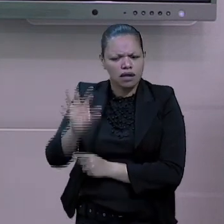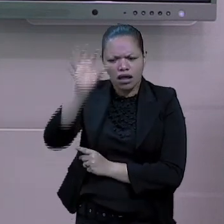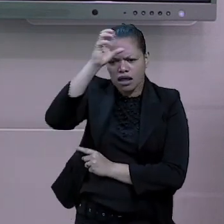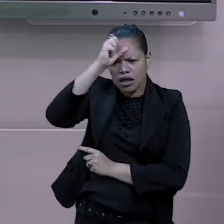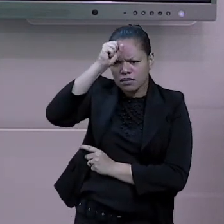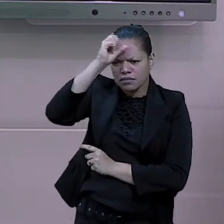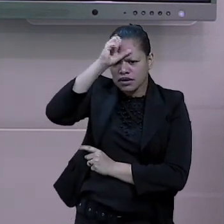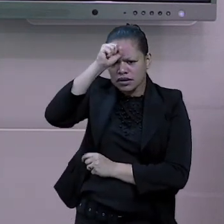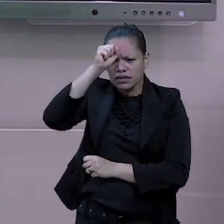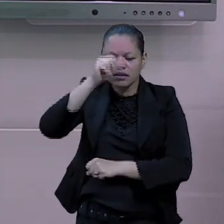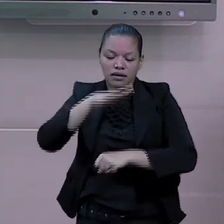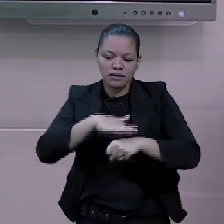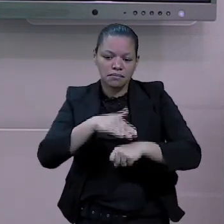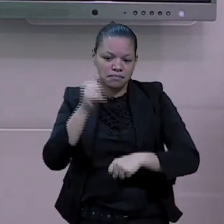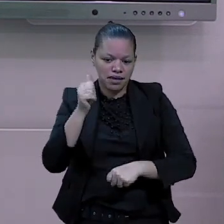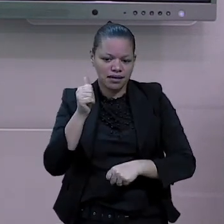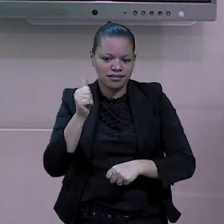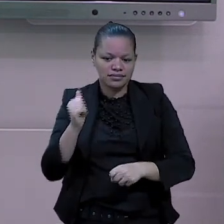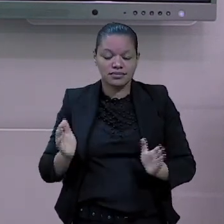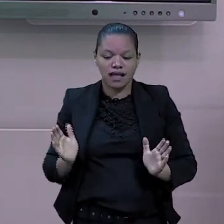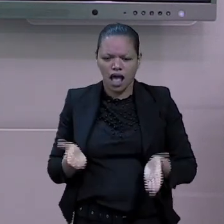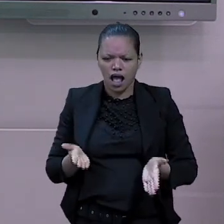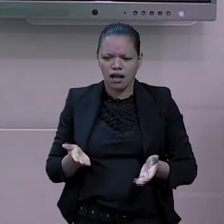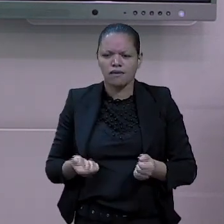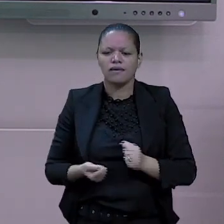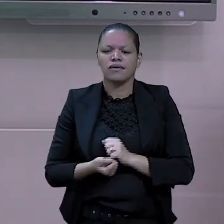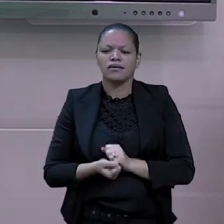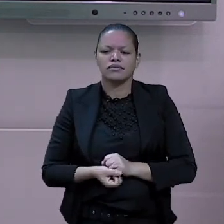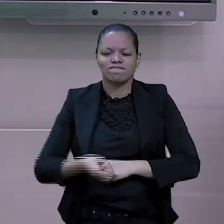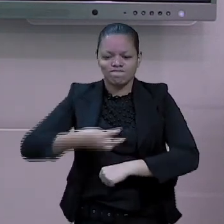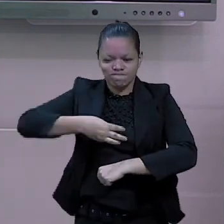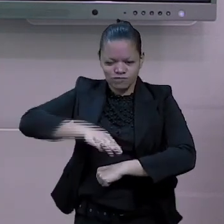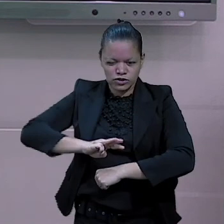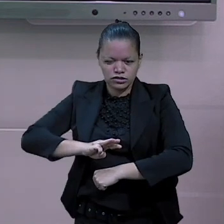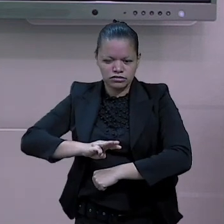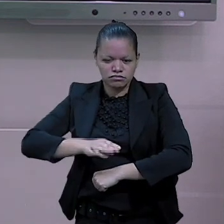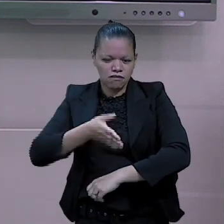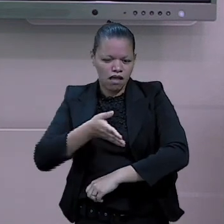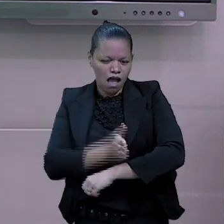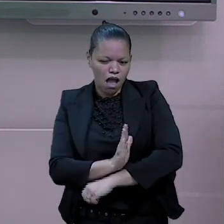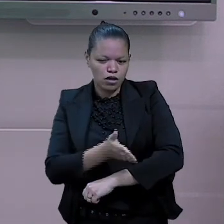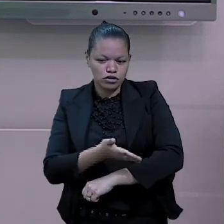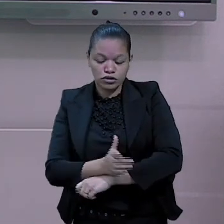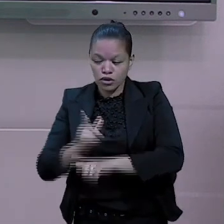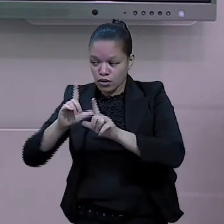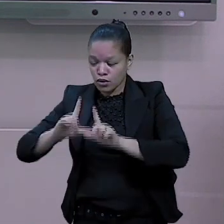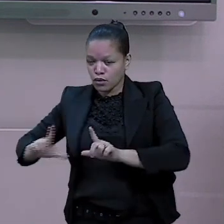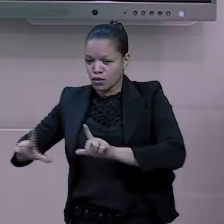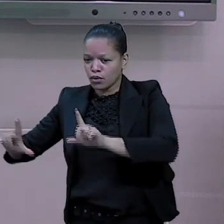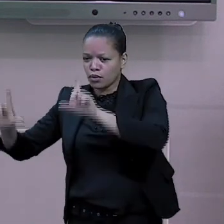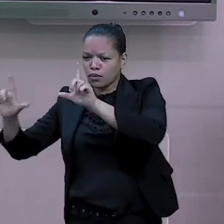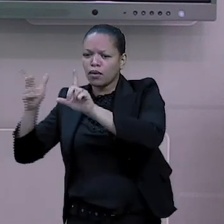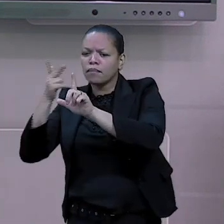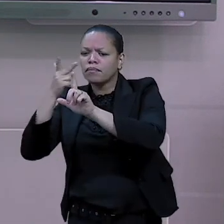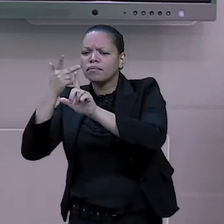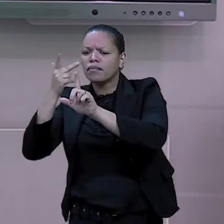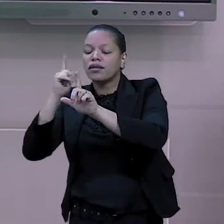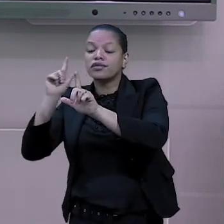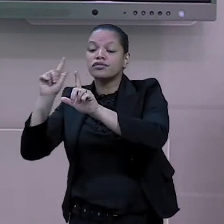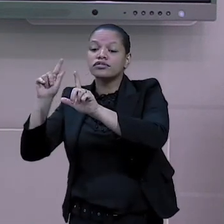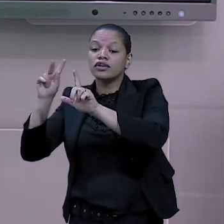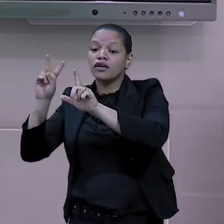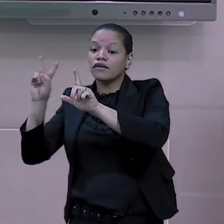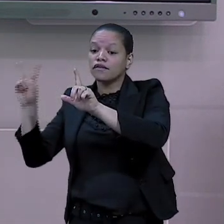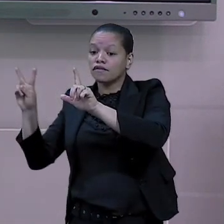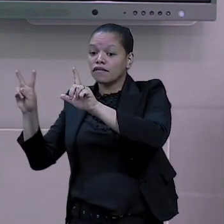ir embora, eu deixo o meu recadinho aqui para vocês. Acessem a nossa plataforma SMED GV. Como eu faço isso, professora?